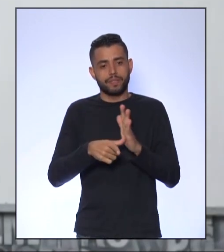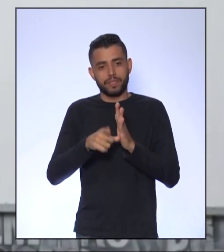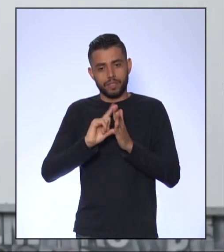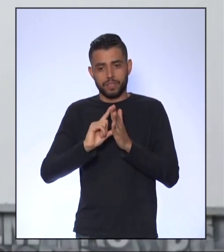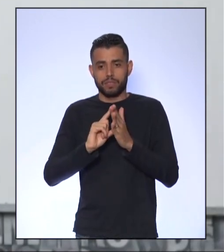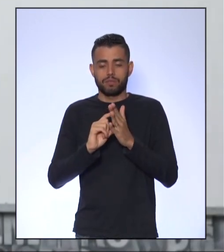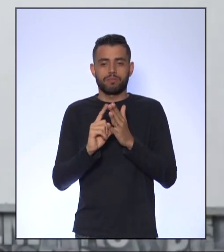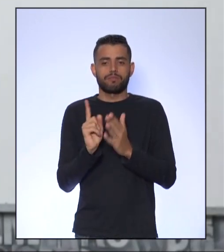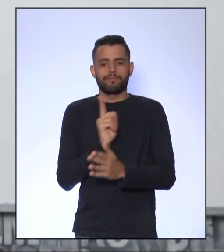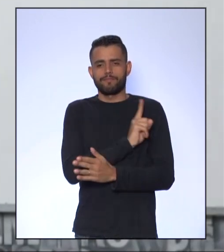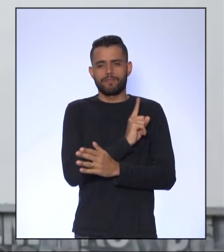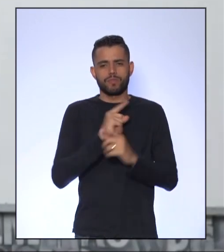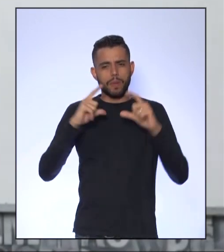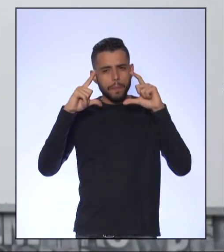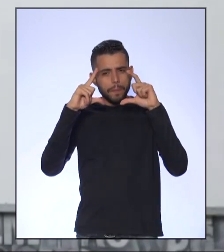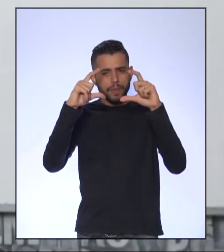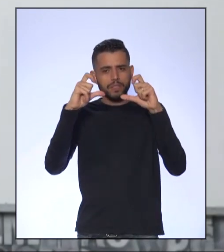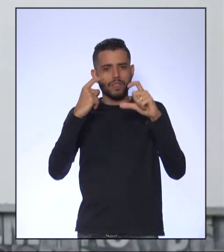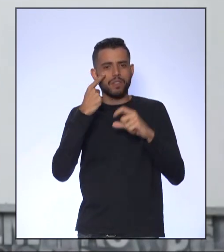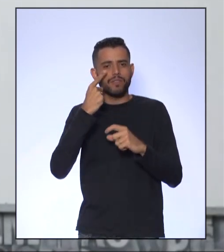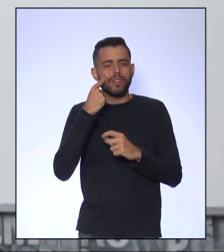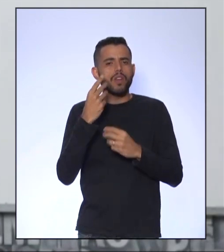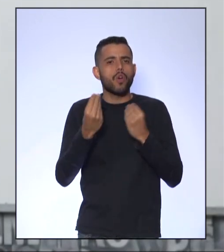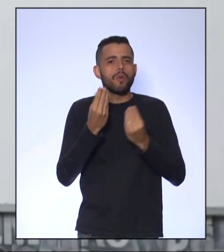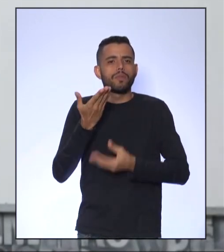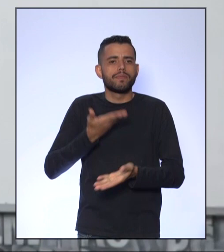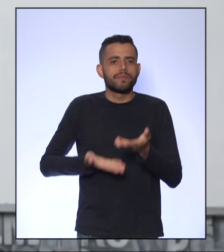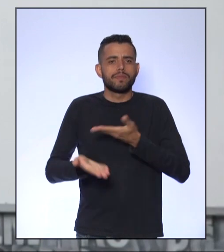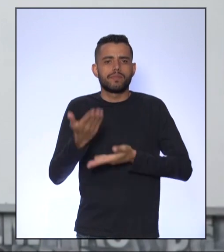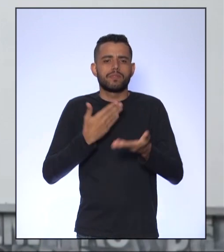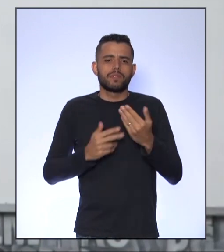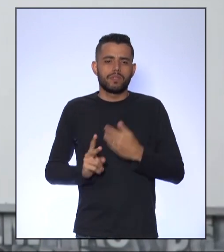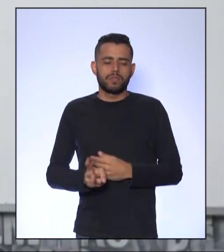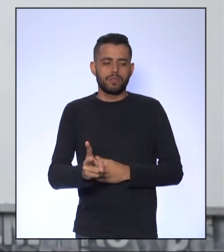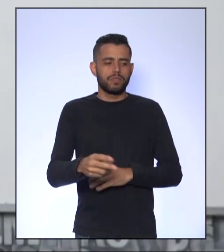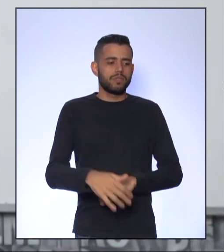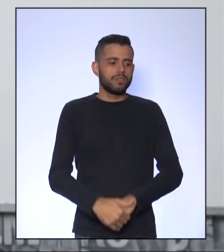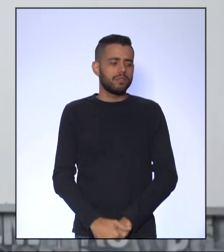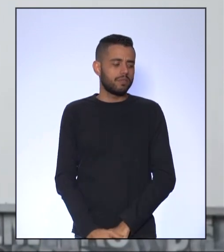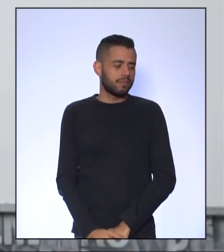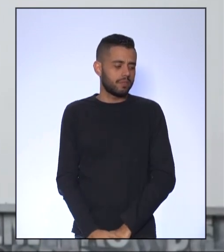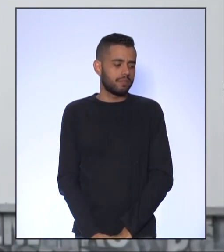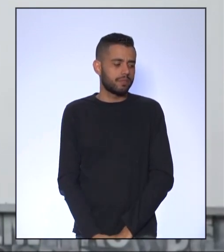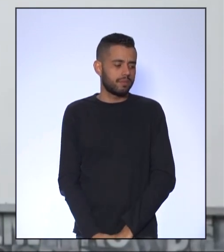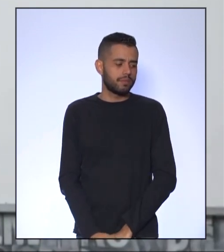para o print, quero ver a nossa interação como está e vamos embora.